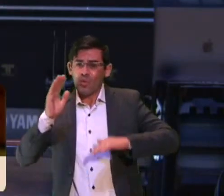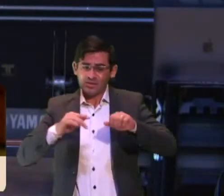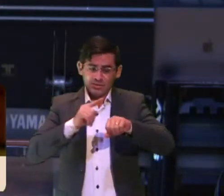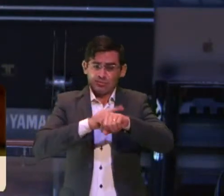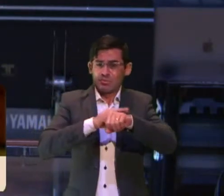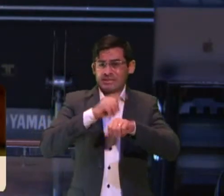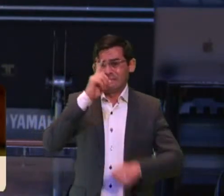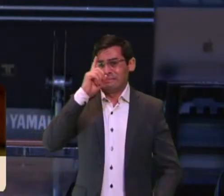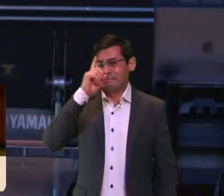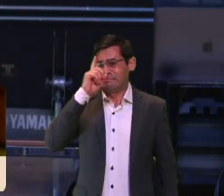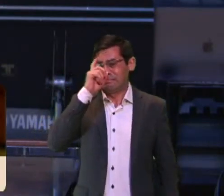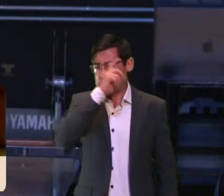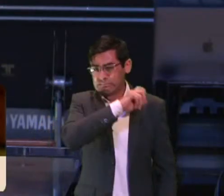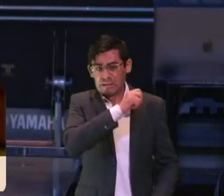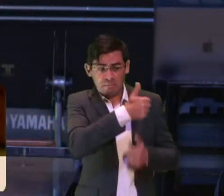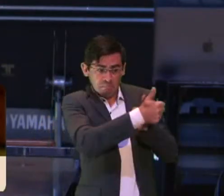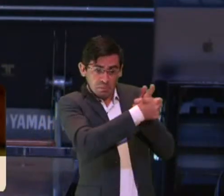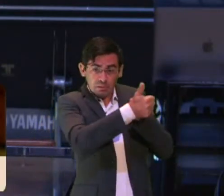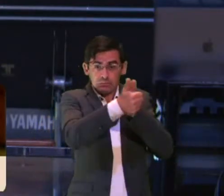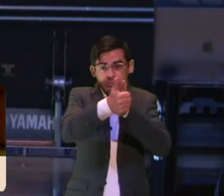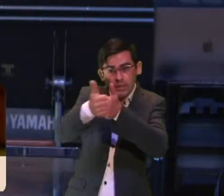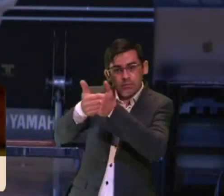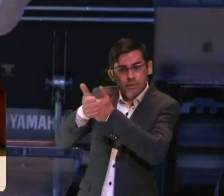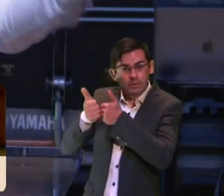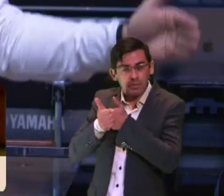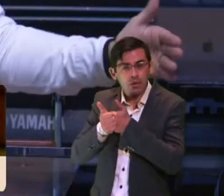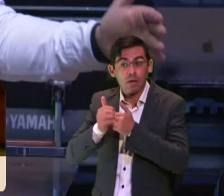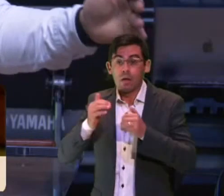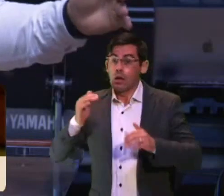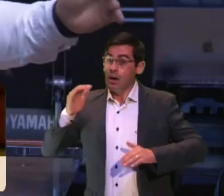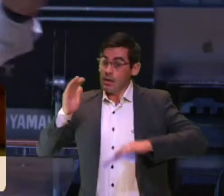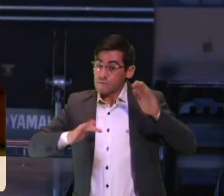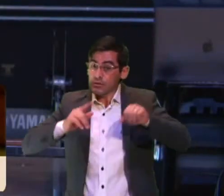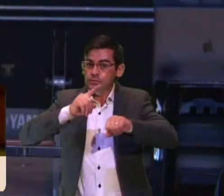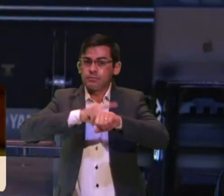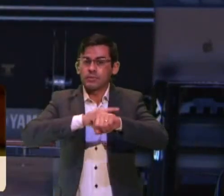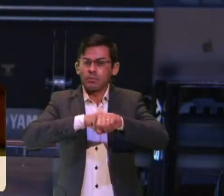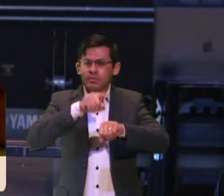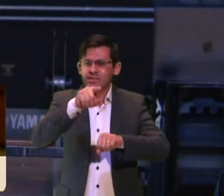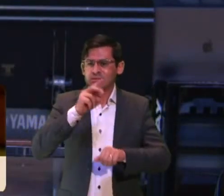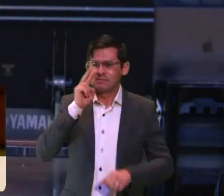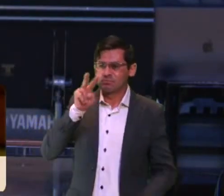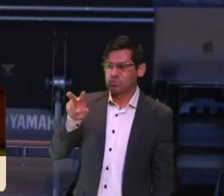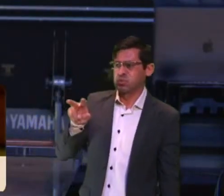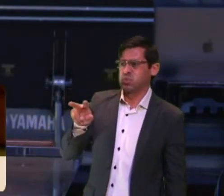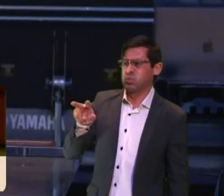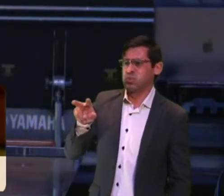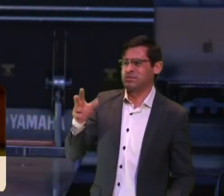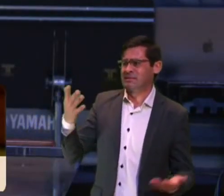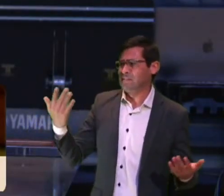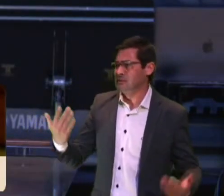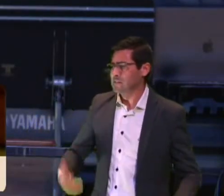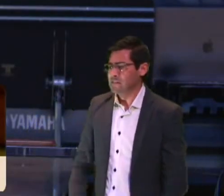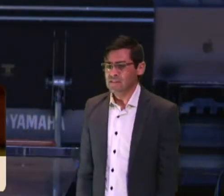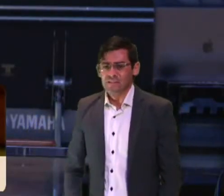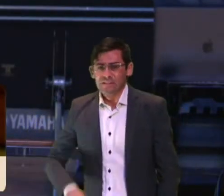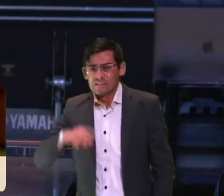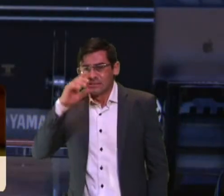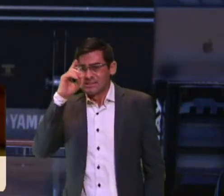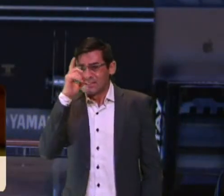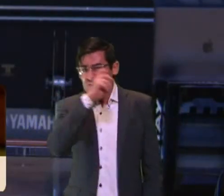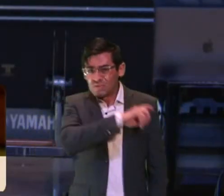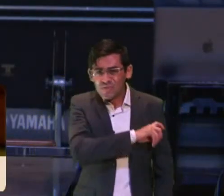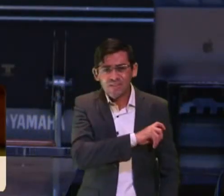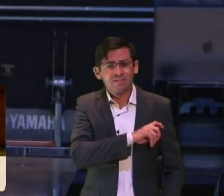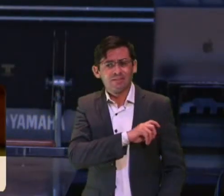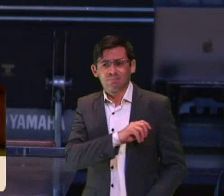estão complicadas à sua volta. Talvez neste tempo você olhe o que o horizonte te mostra, não é um